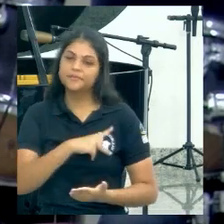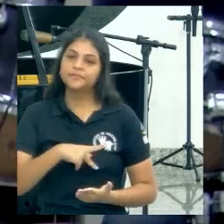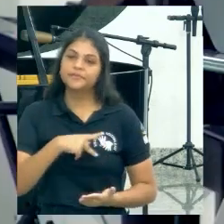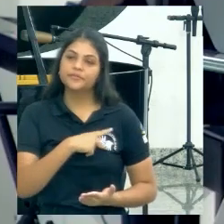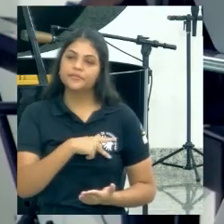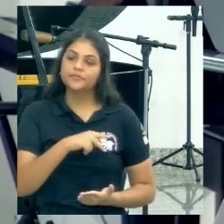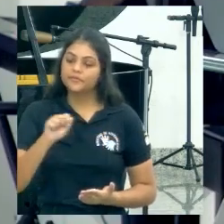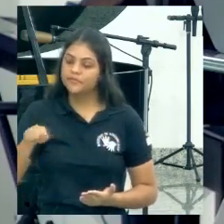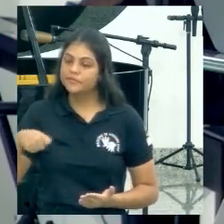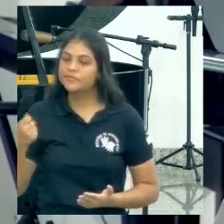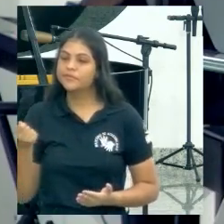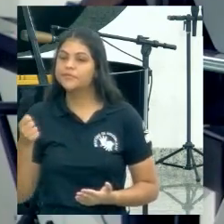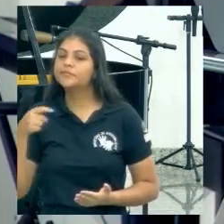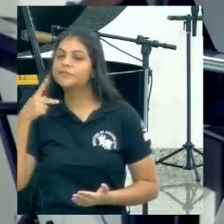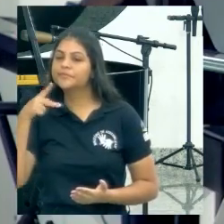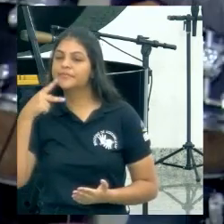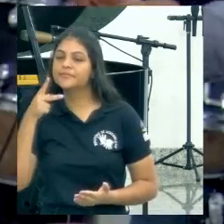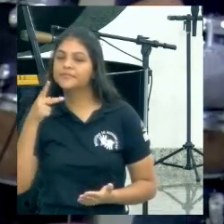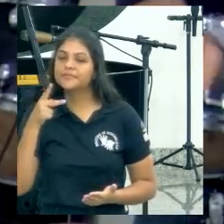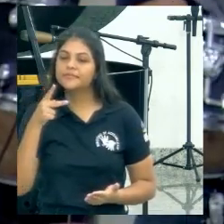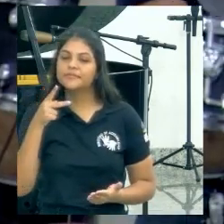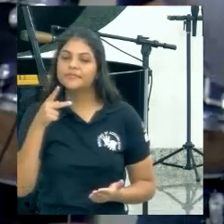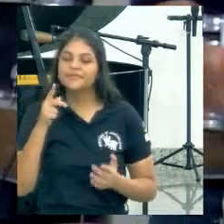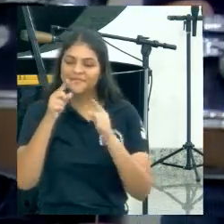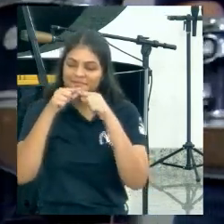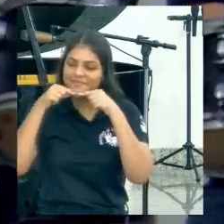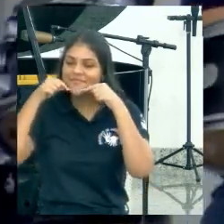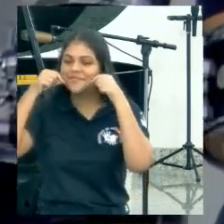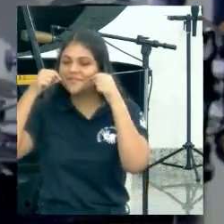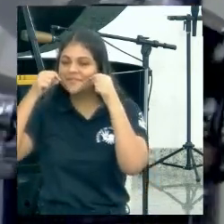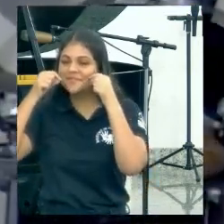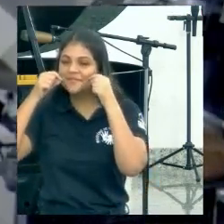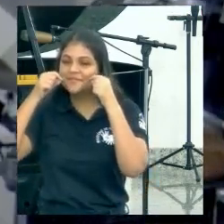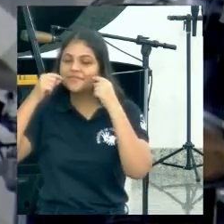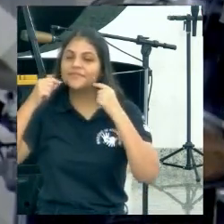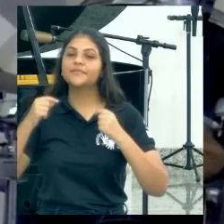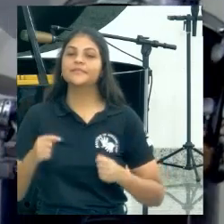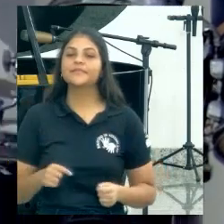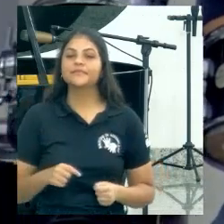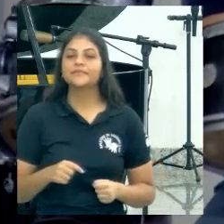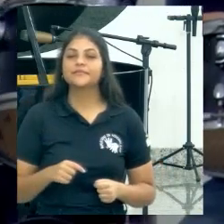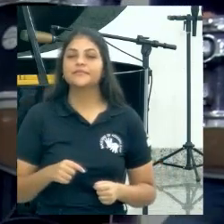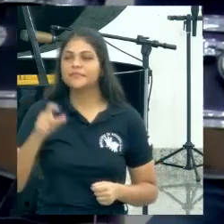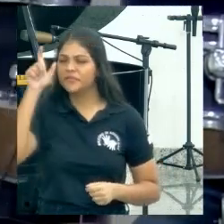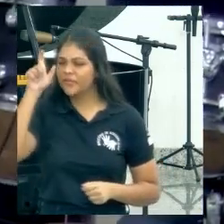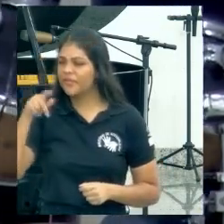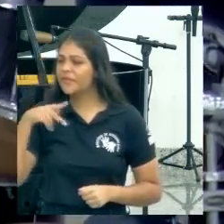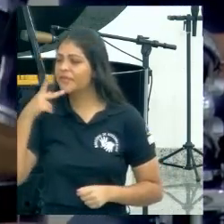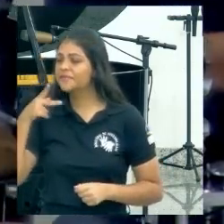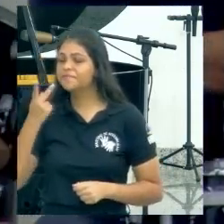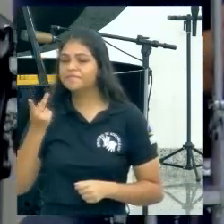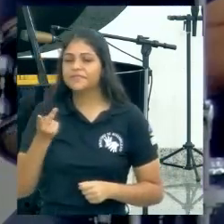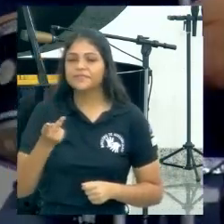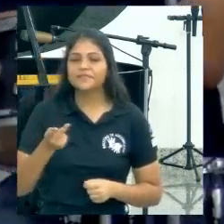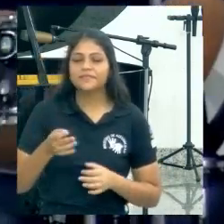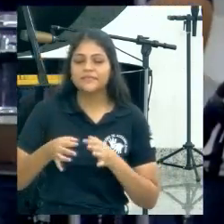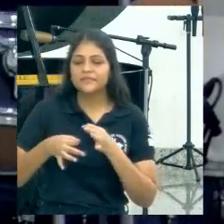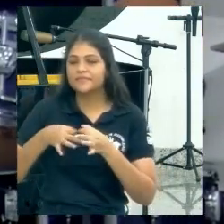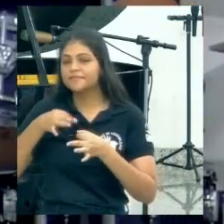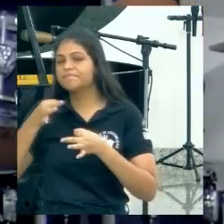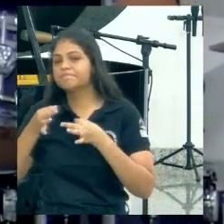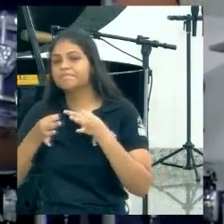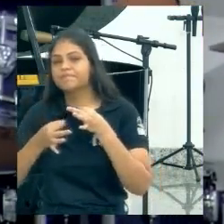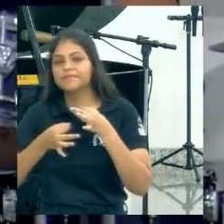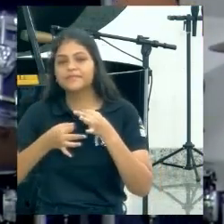pregadores. Pregadores carismáticos, à semelhança de Apolo. Gente que falava, que fluía palavra, sabe?